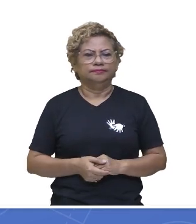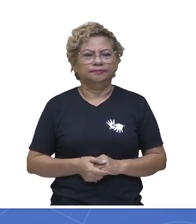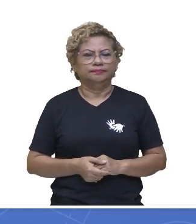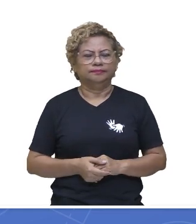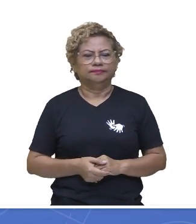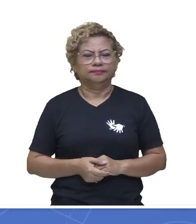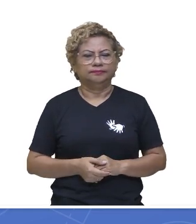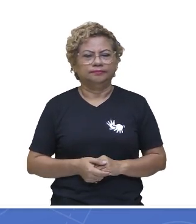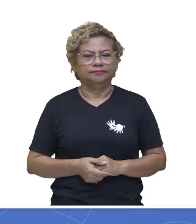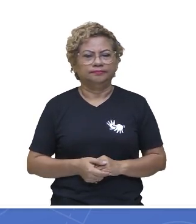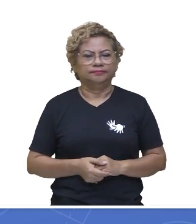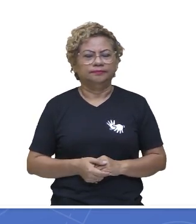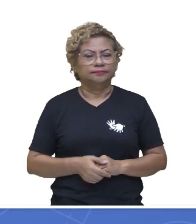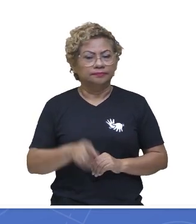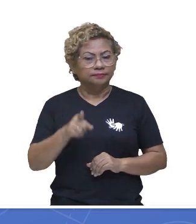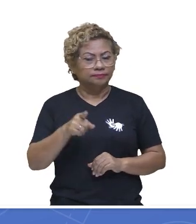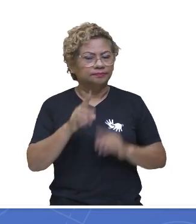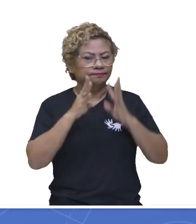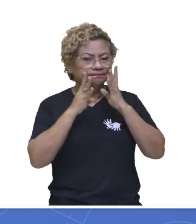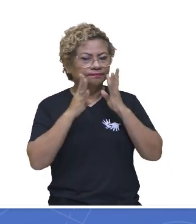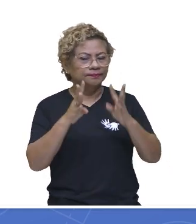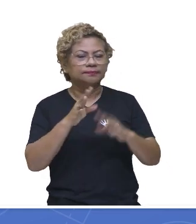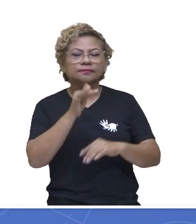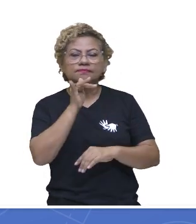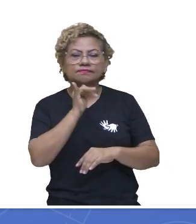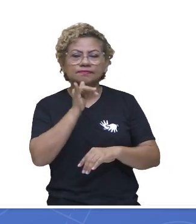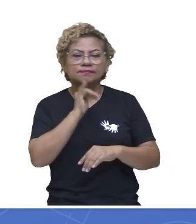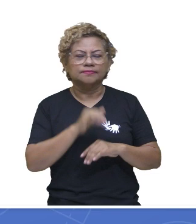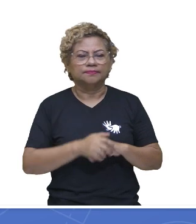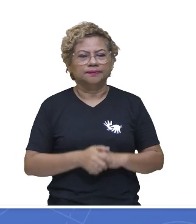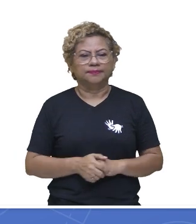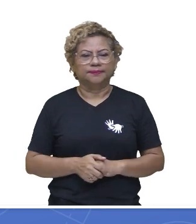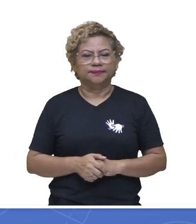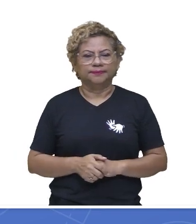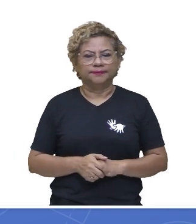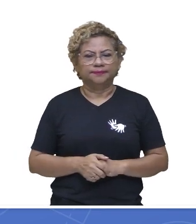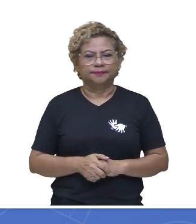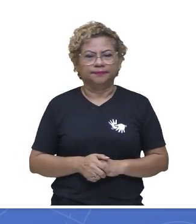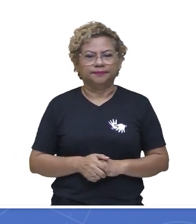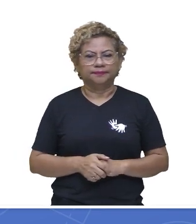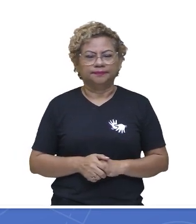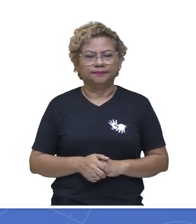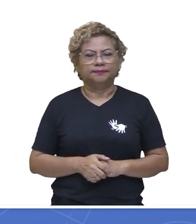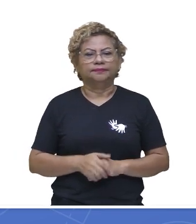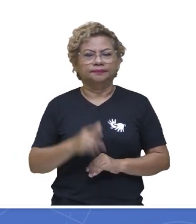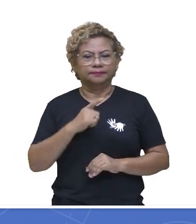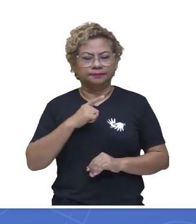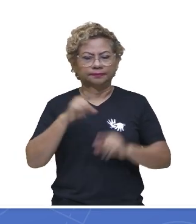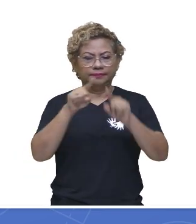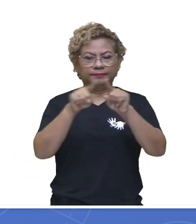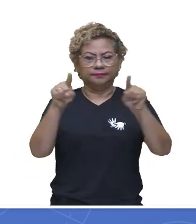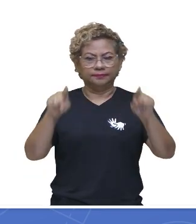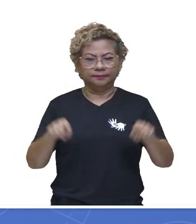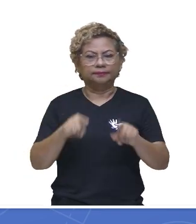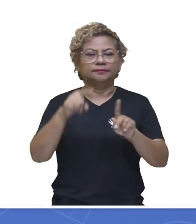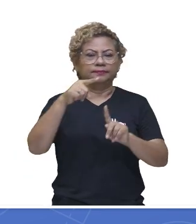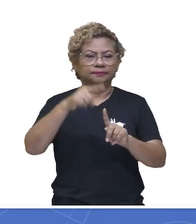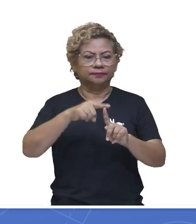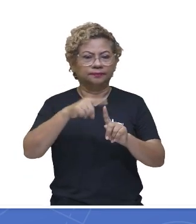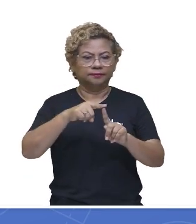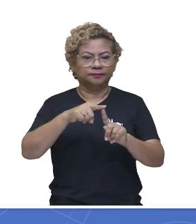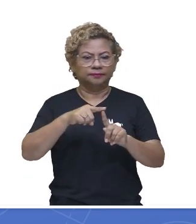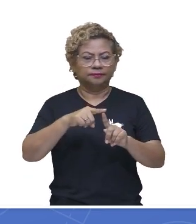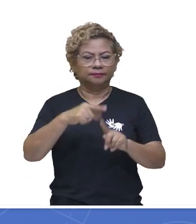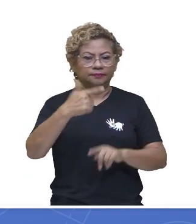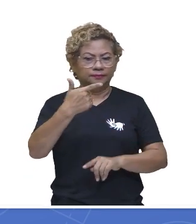Então, vamos ver um exemplo aqui na multiplicação. Temos que a matriz A é do tipo 2 por